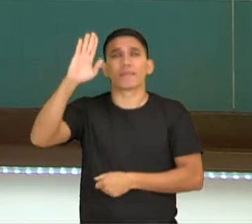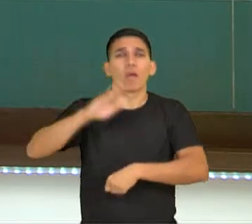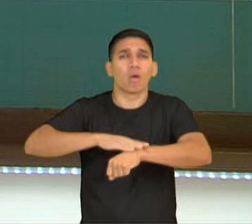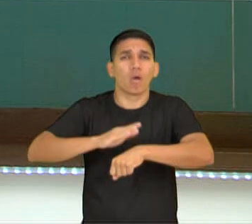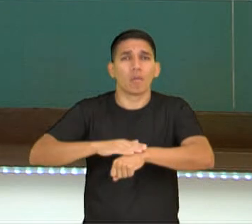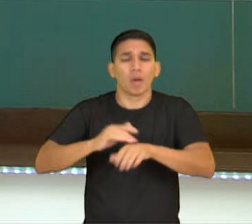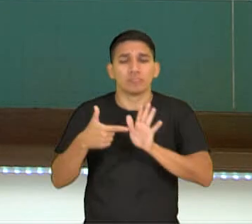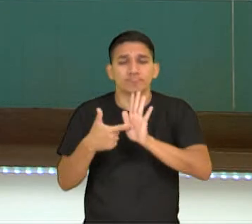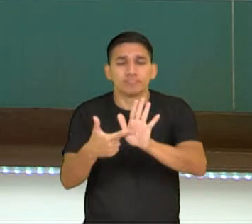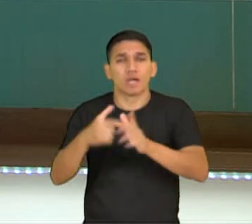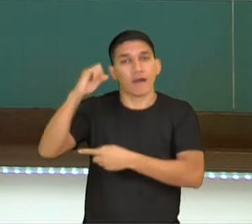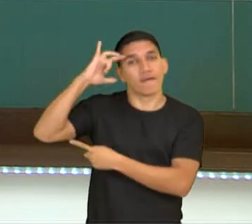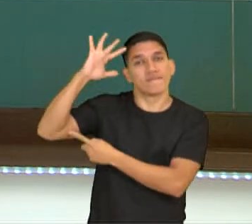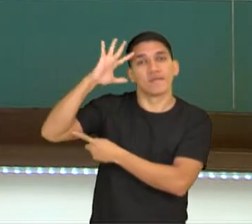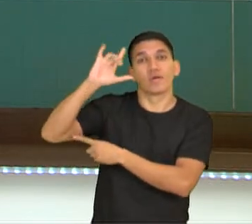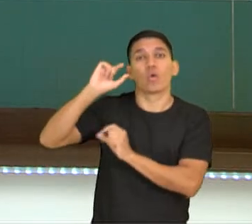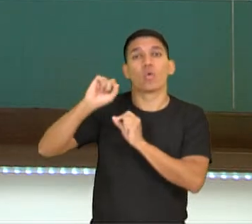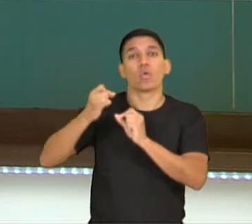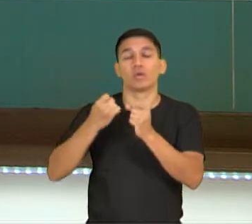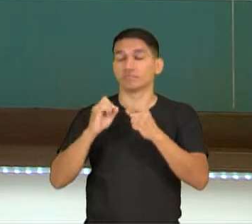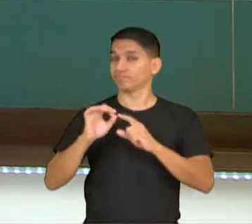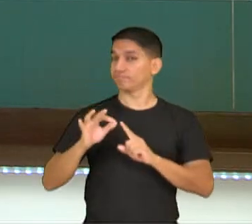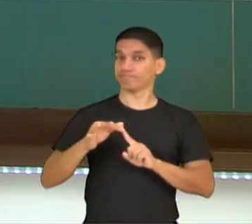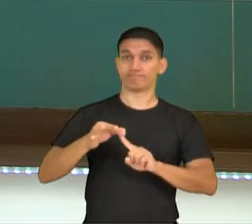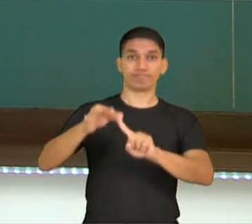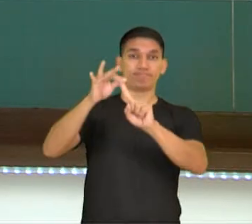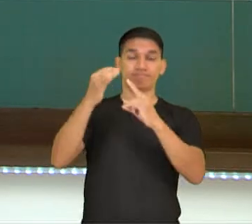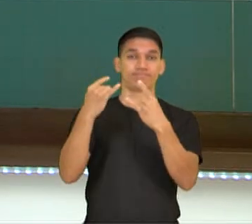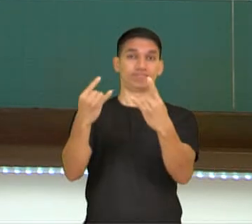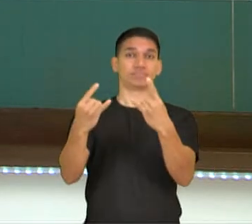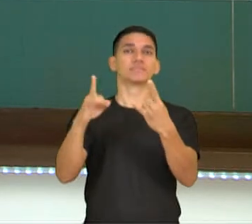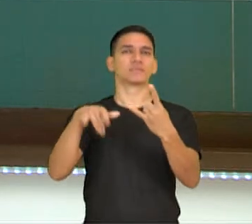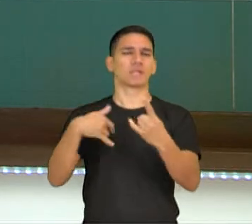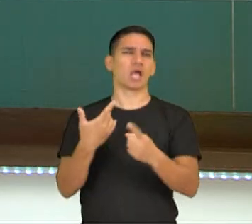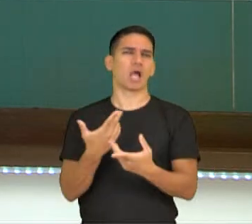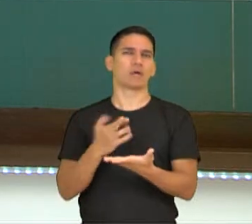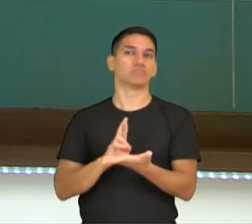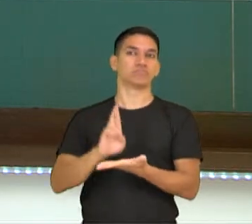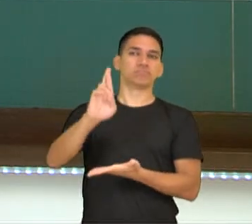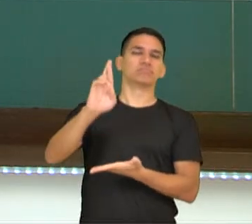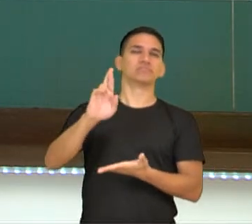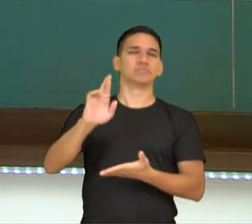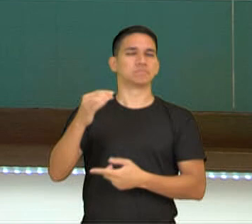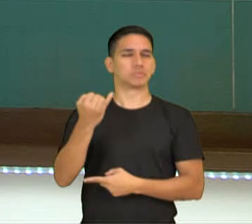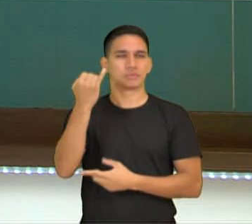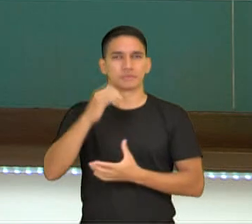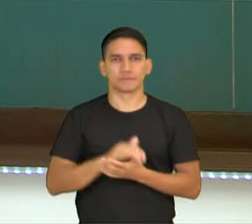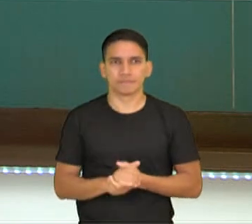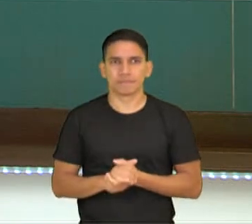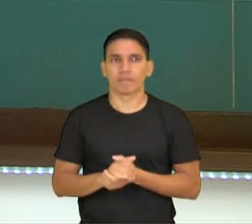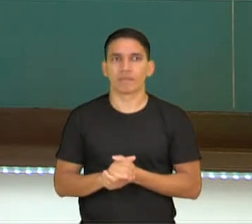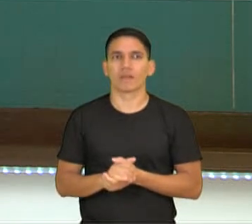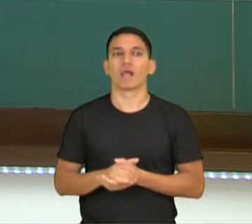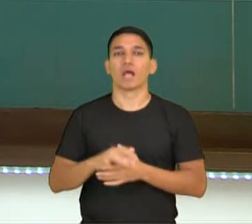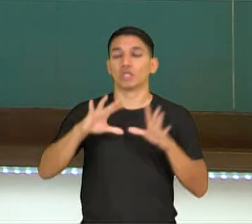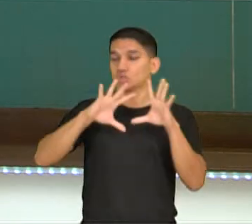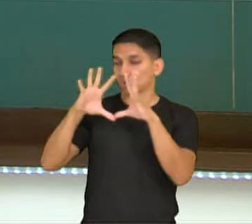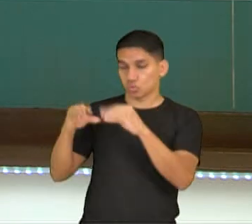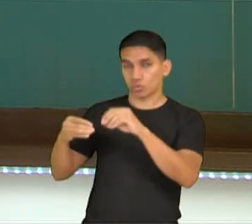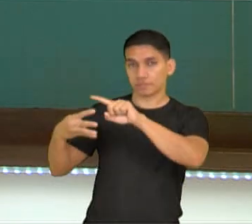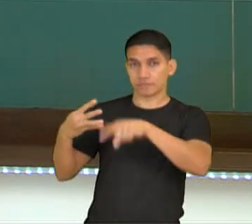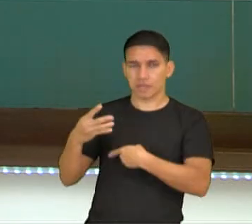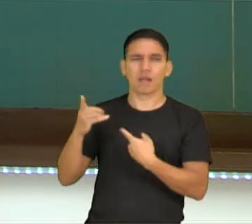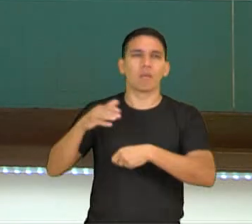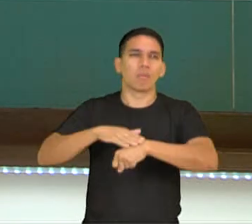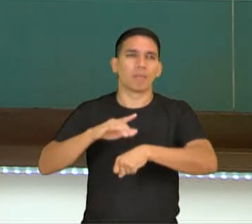a filosofia com uma proeminência, com uma relevância muito grande. A patrística, que é esse momento que nós vamos falar na aula de